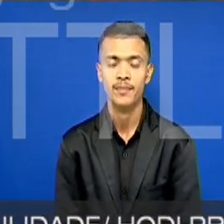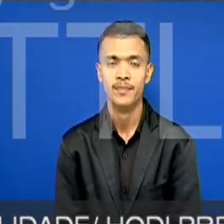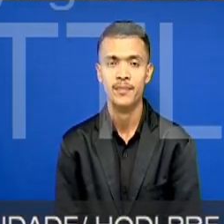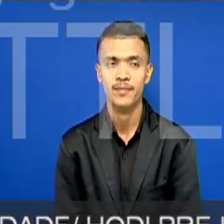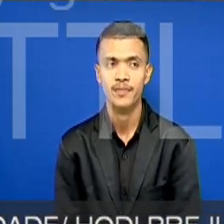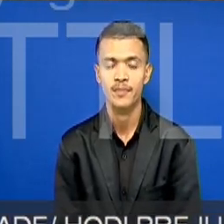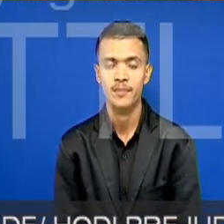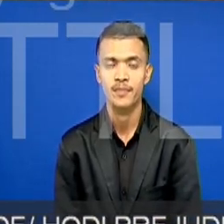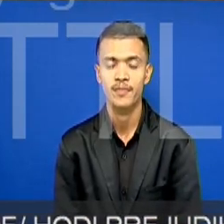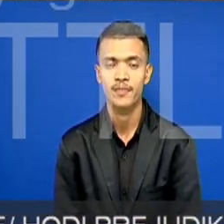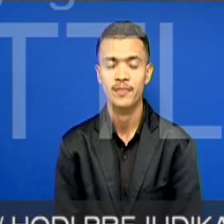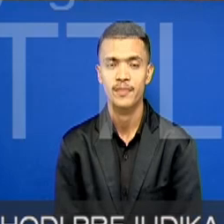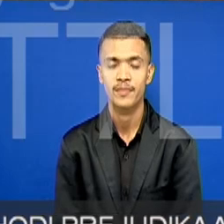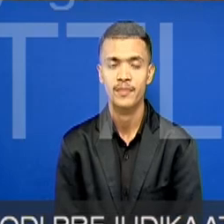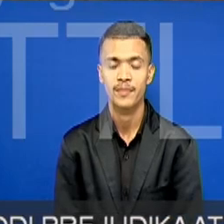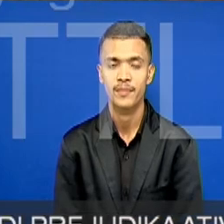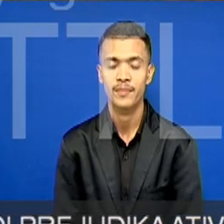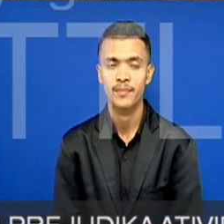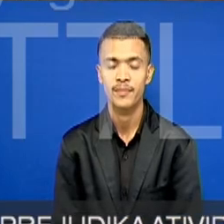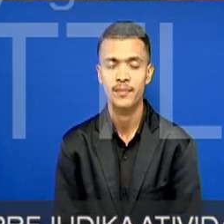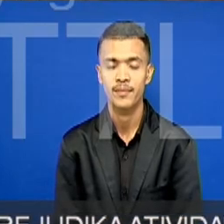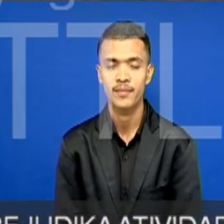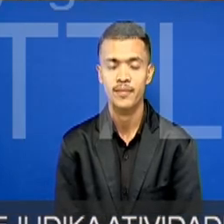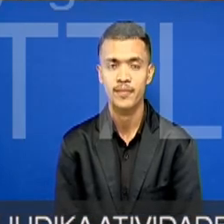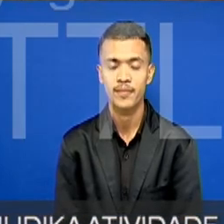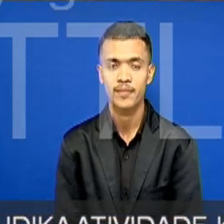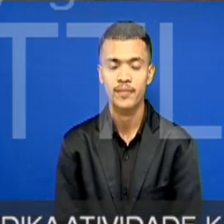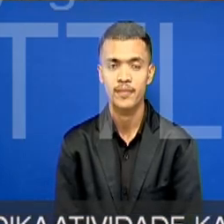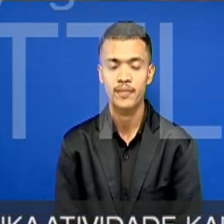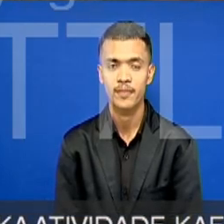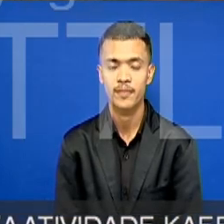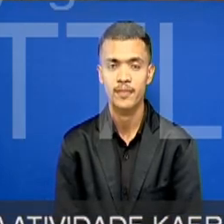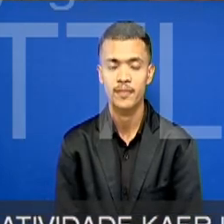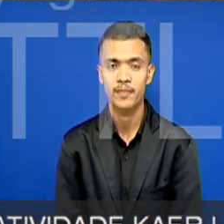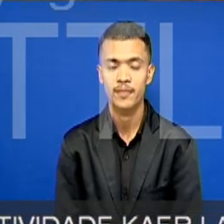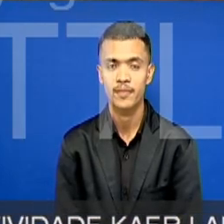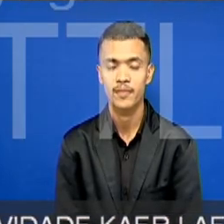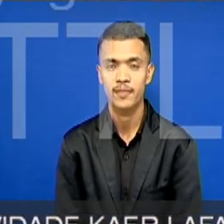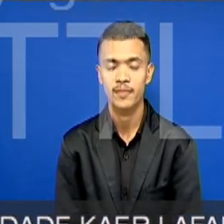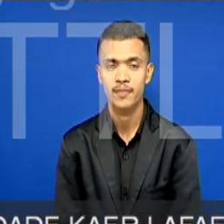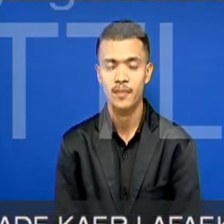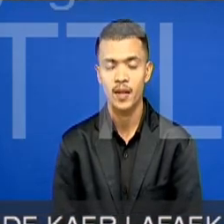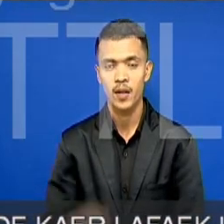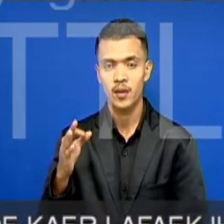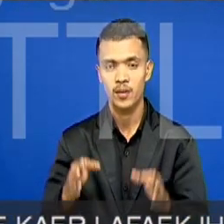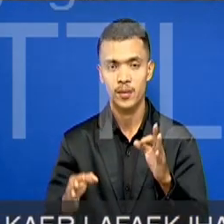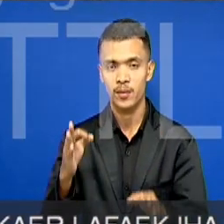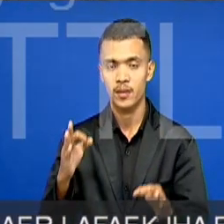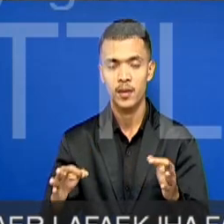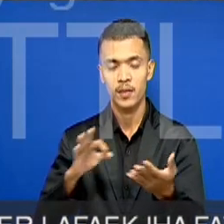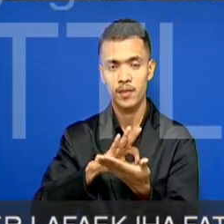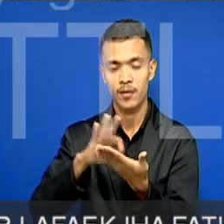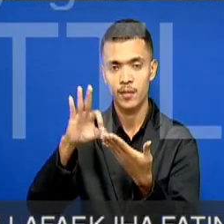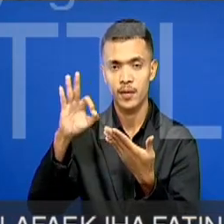órgãos, objetivo definido pelo Estado-Maior-General das Falentil FTTL. Enquanto curso